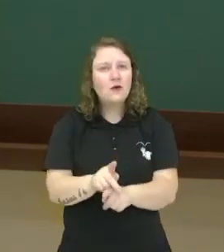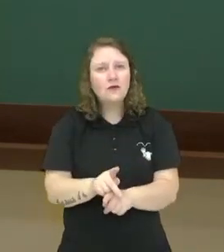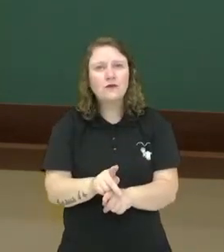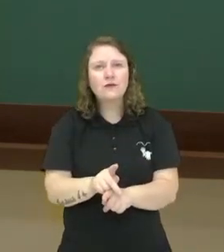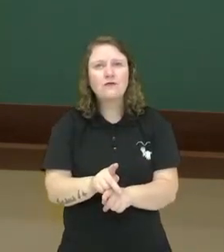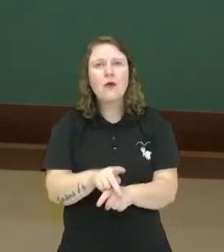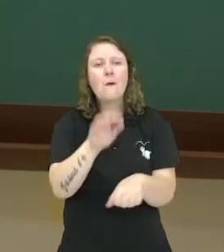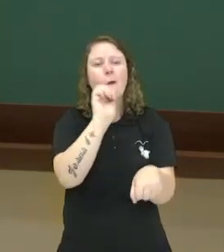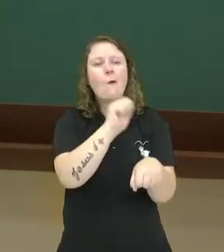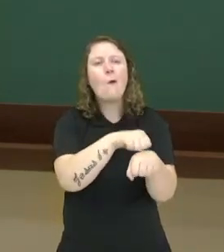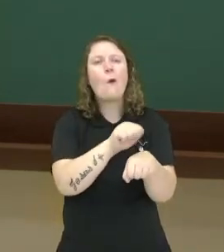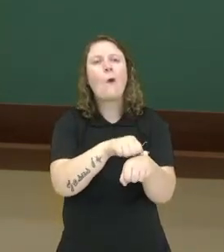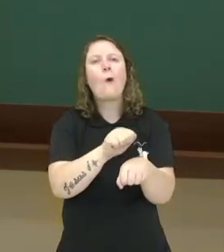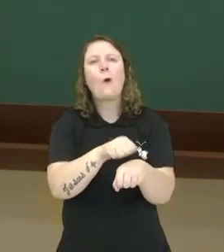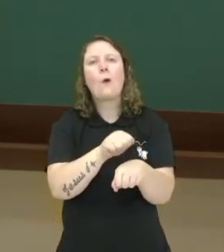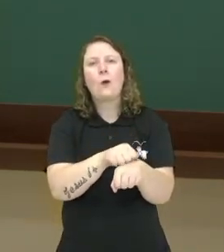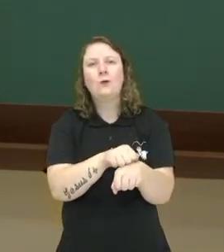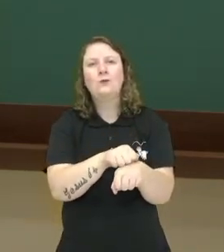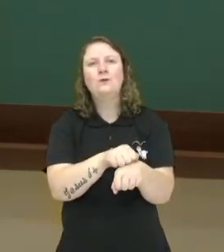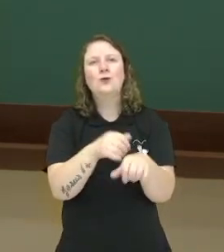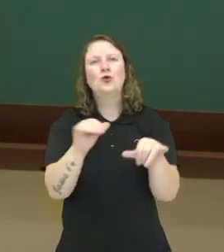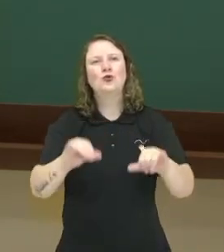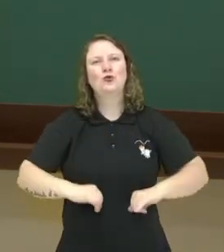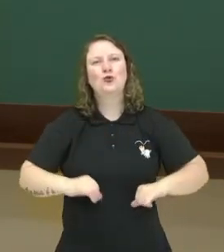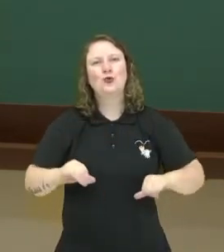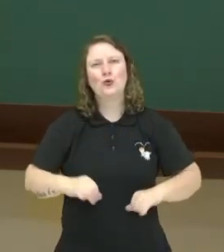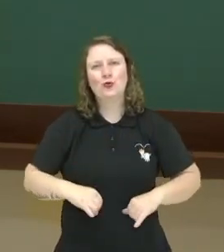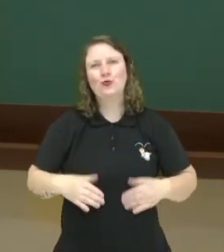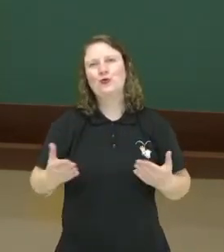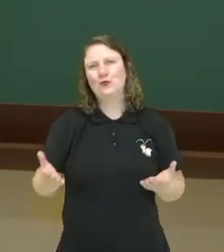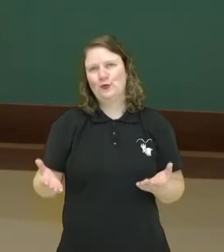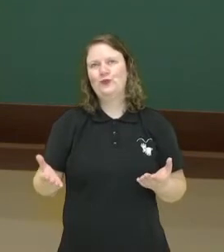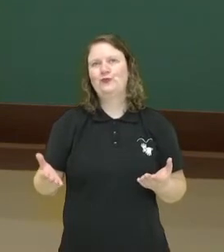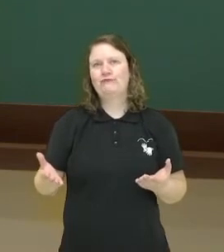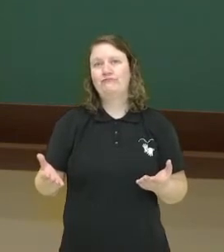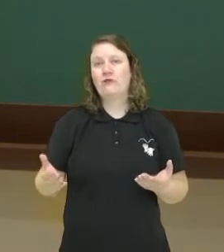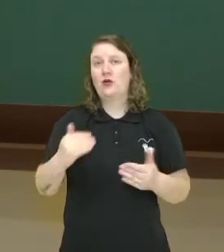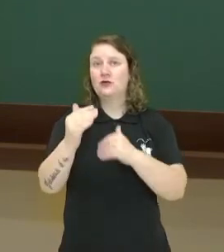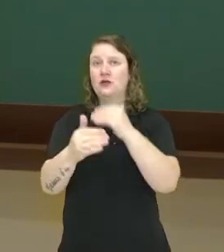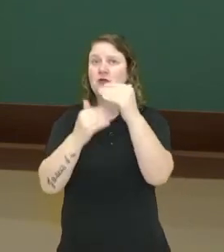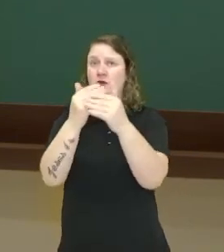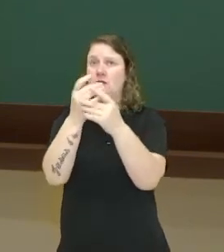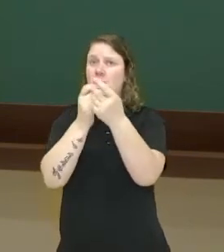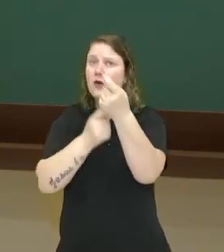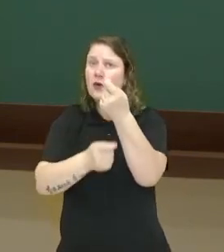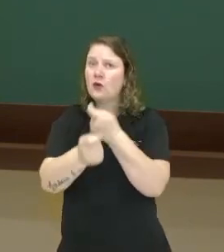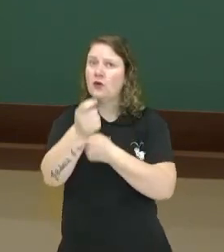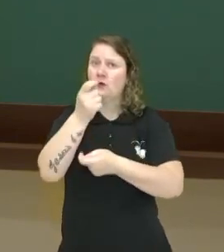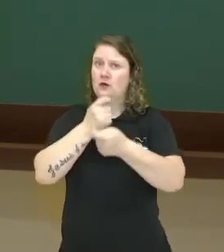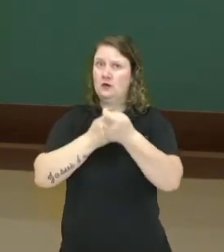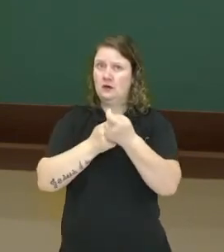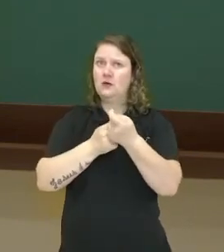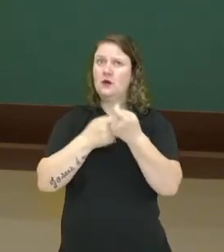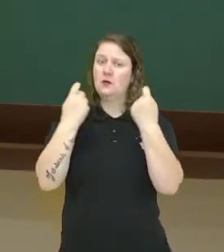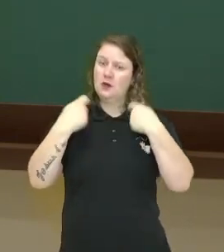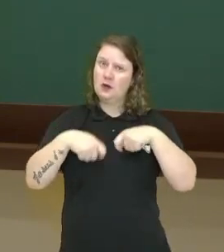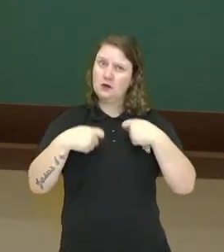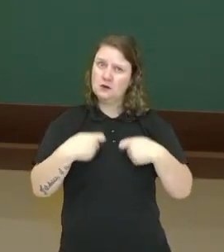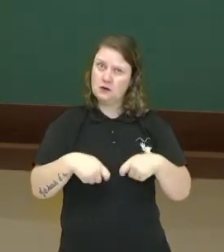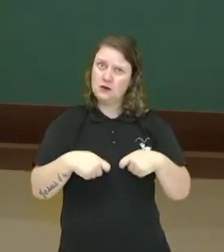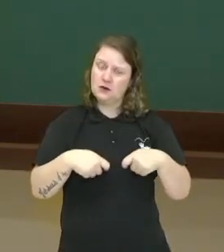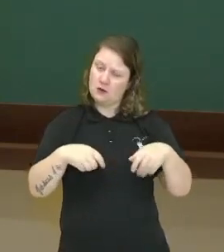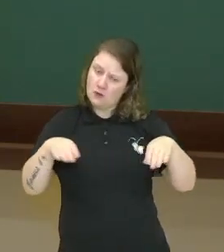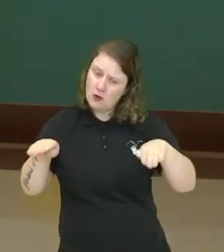gente entender. O desenvolvimento econômico tem que ter como resultado a diminuição da